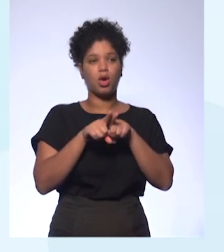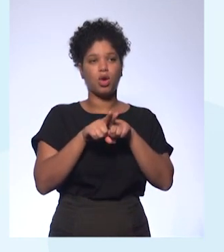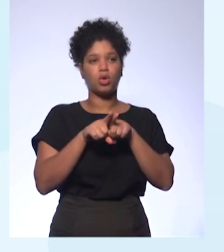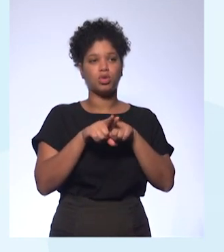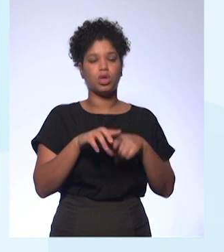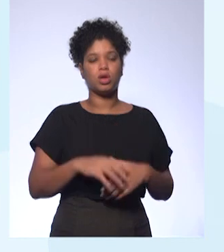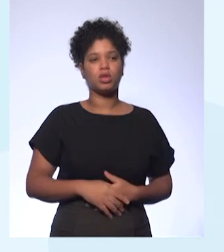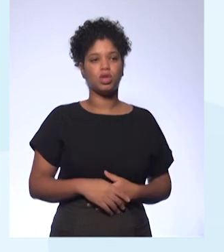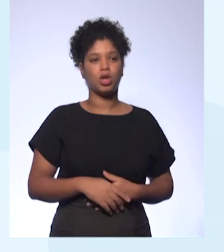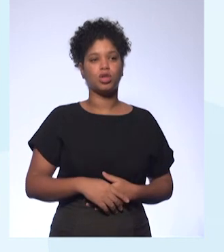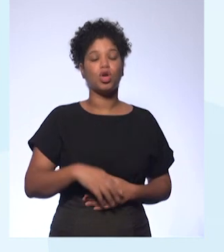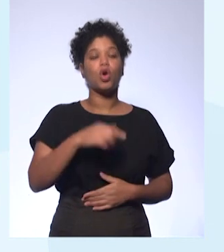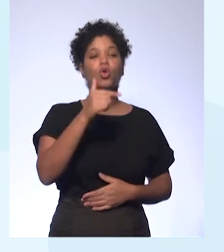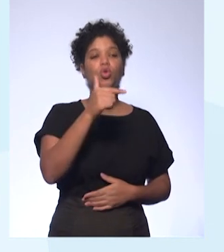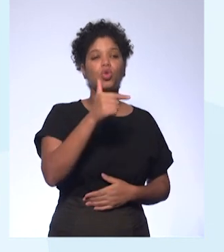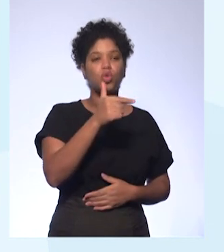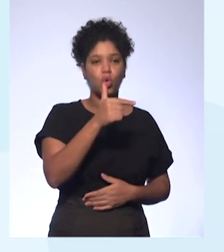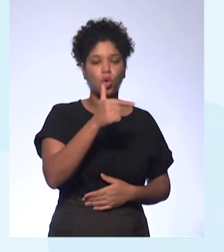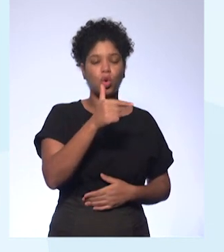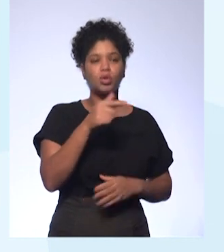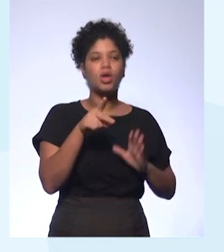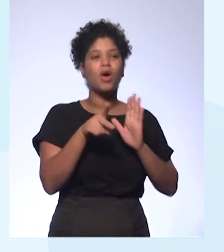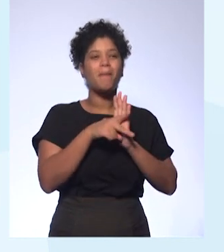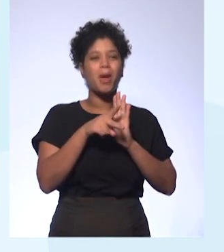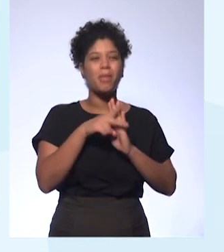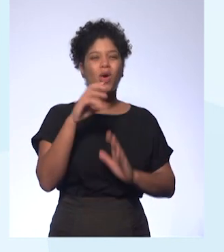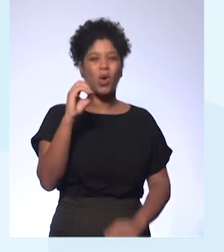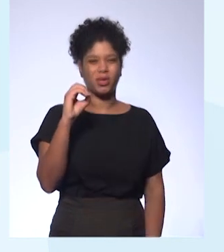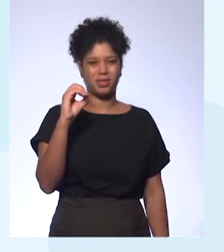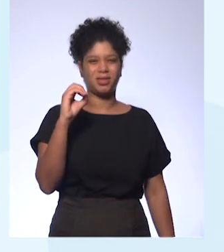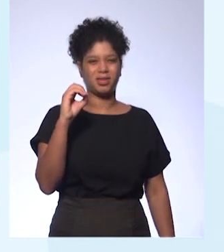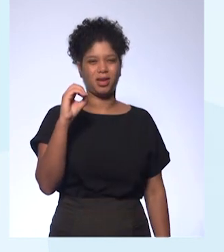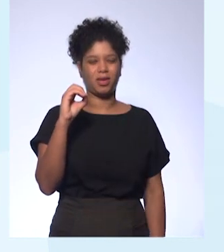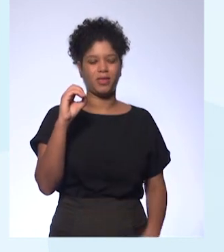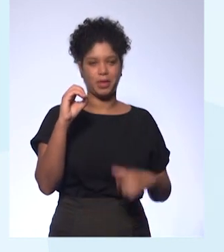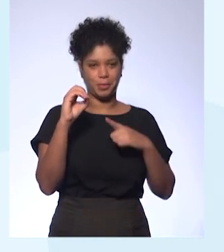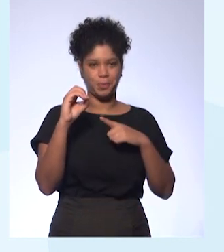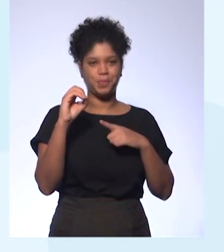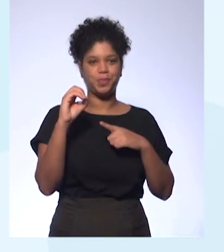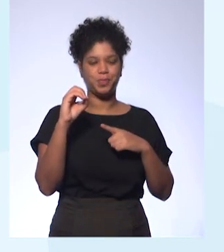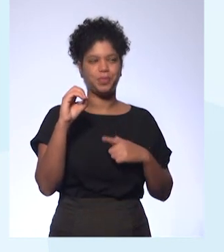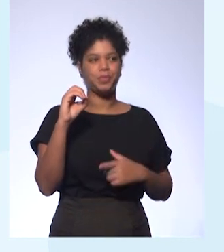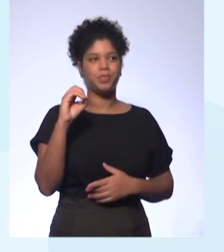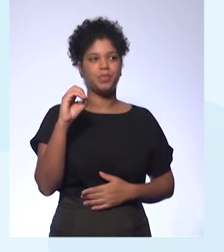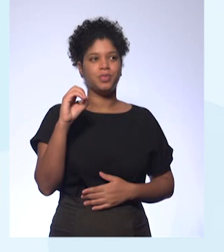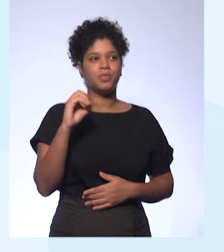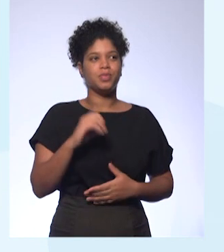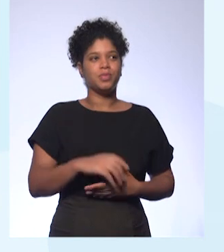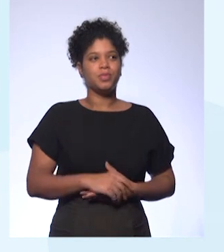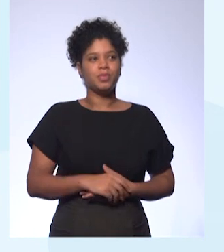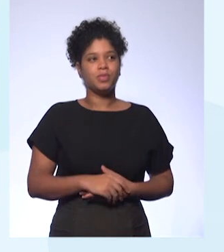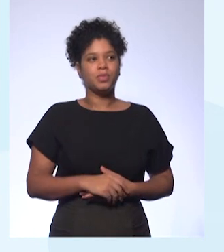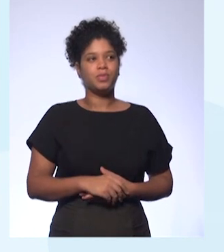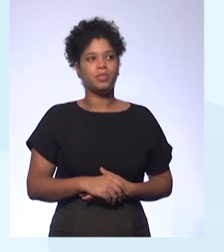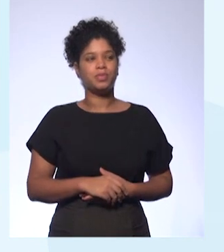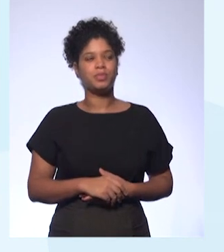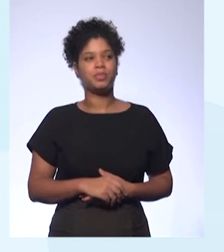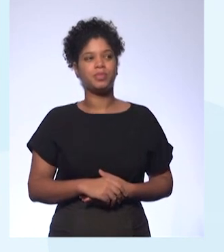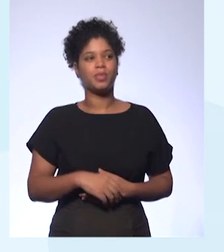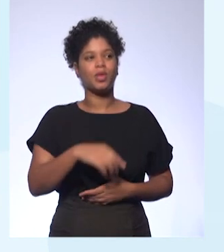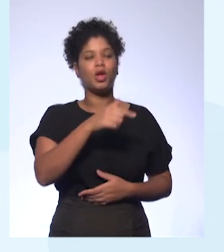são 2 moléculas de gás de oxigênio, ok? Eu tenho